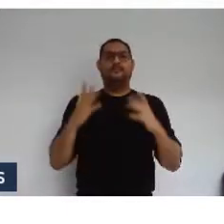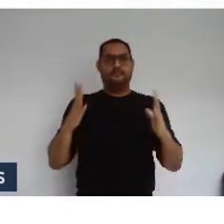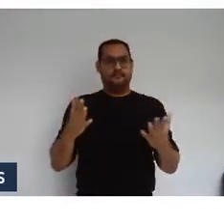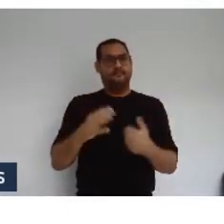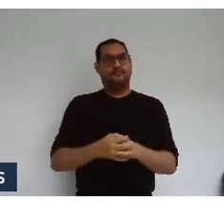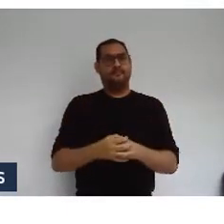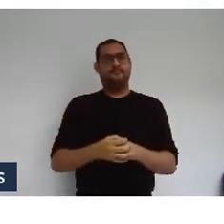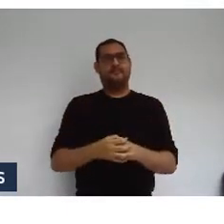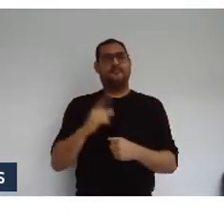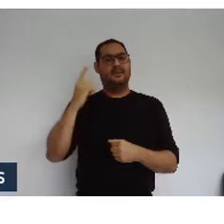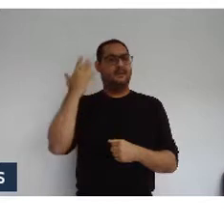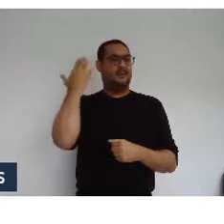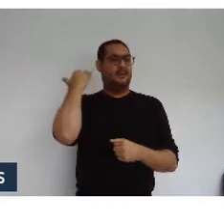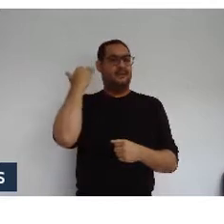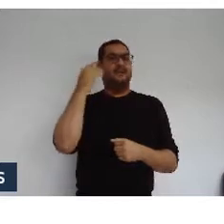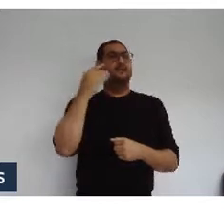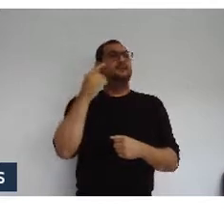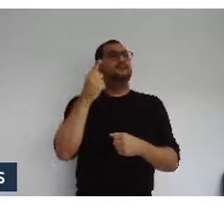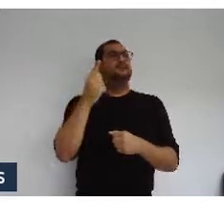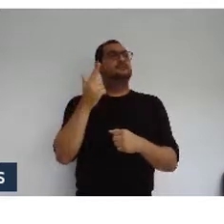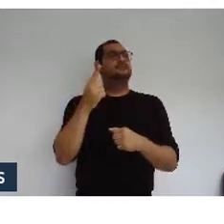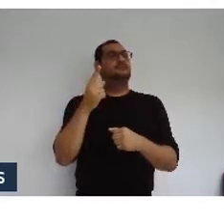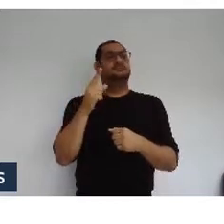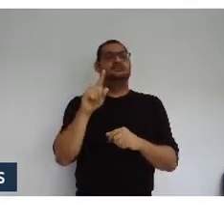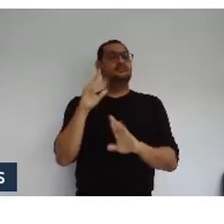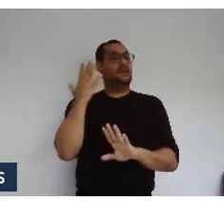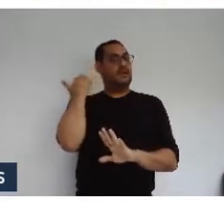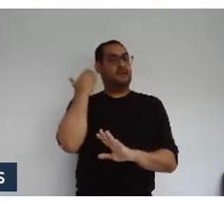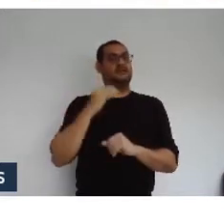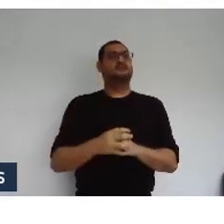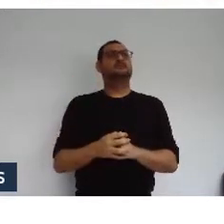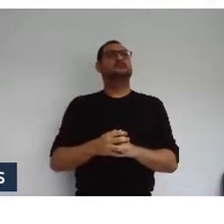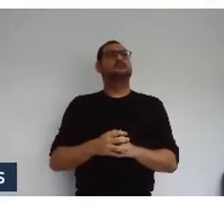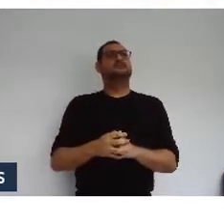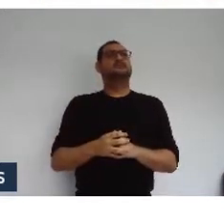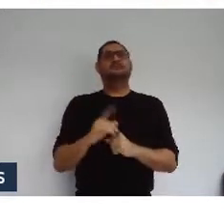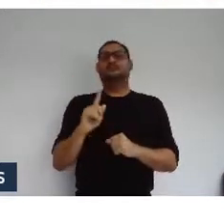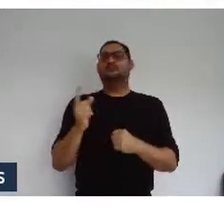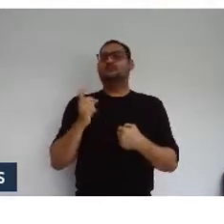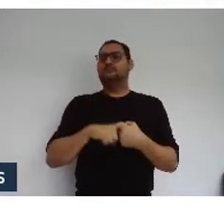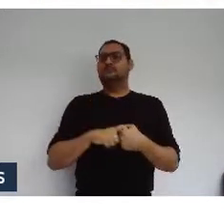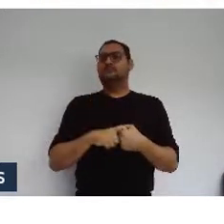inicialmente, se estudava como essa... Não, por favor.